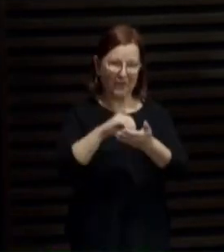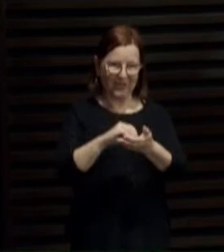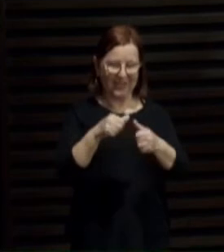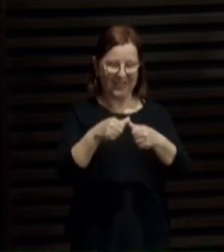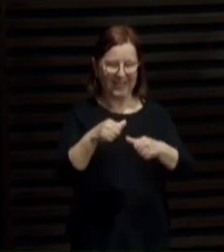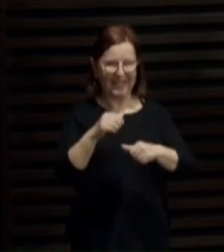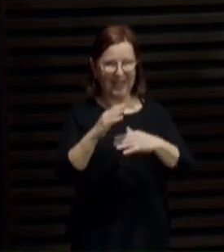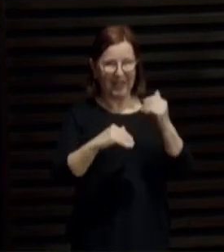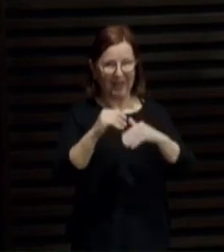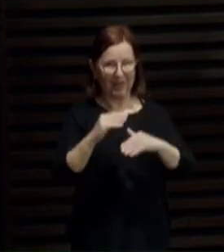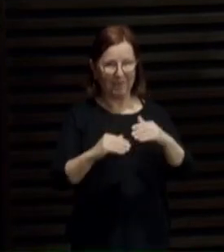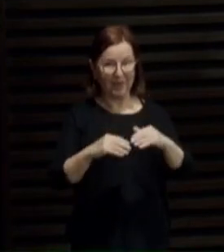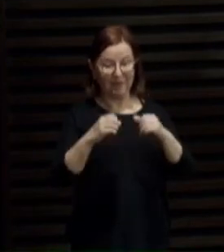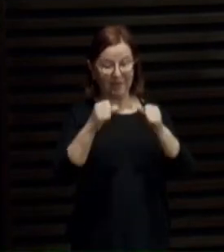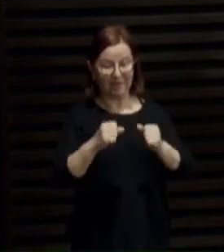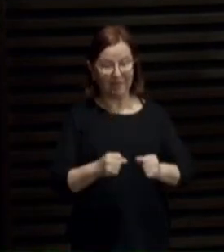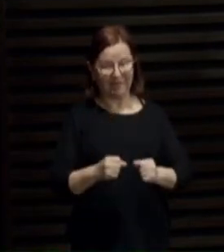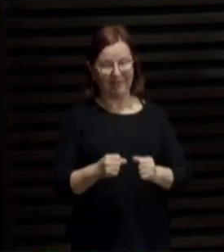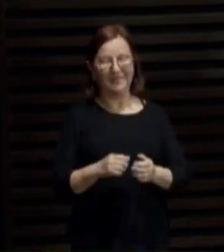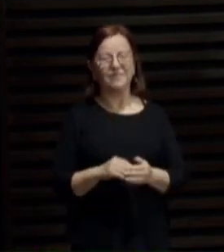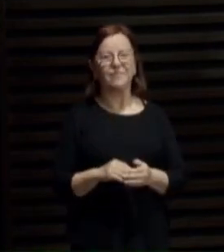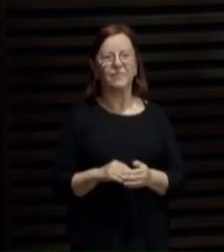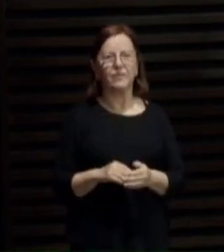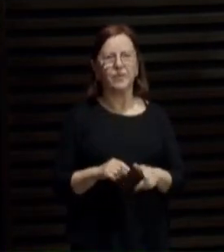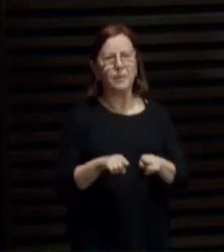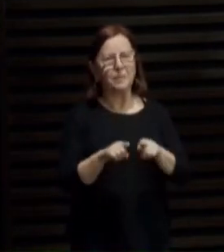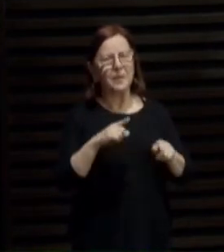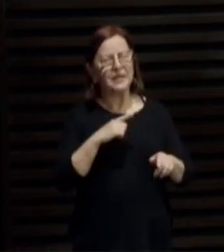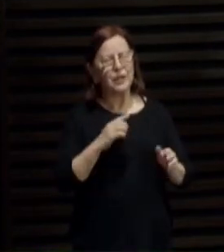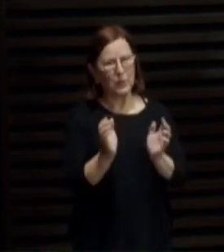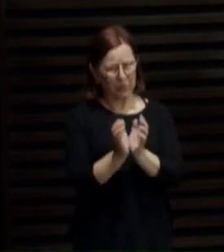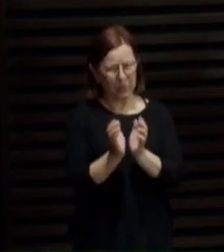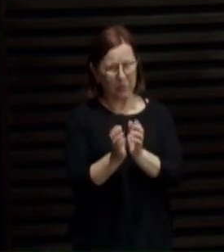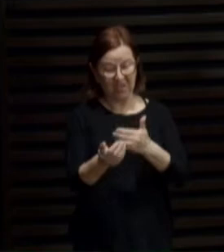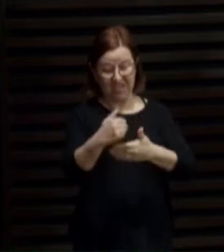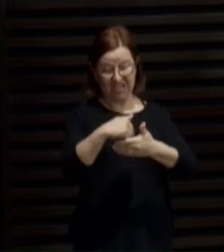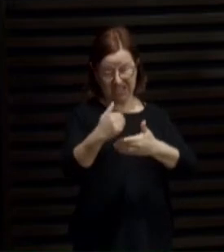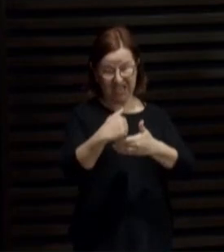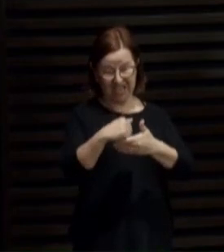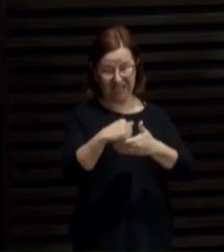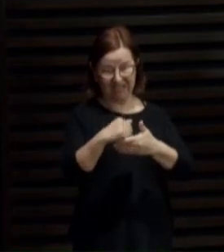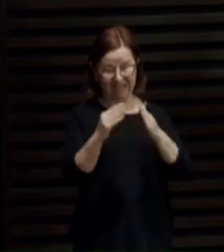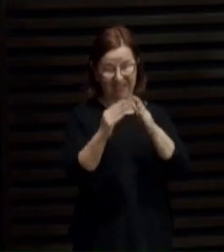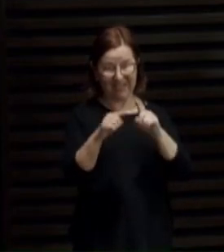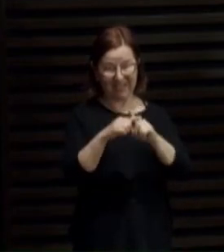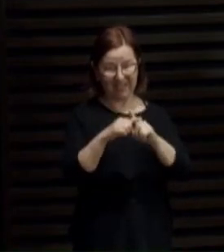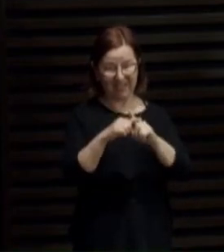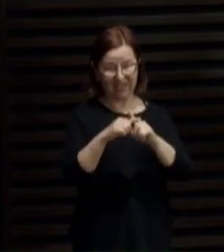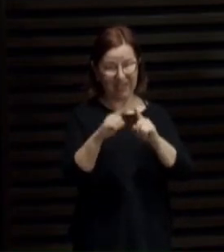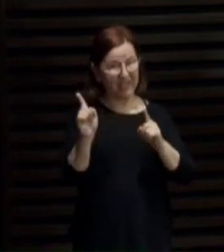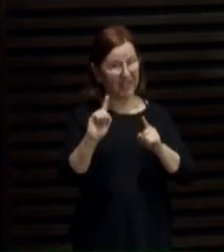eficaz. Mas há uma turma que entra na comunidade dos santos sem ser